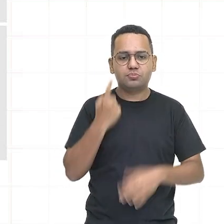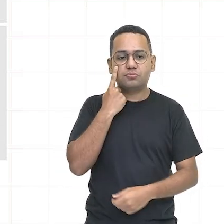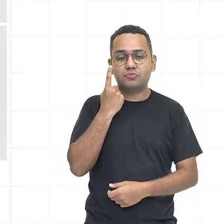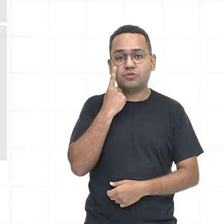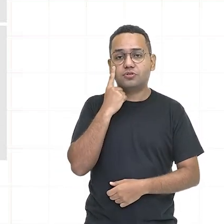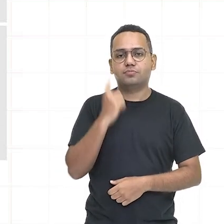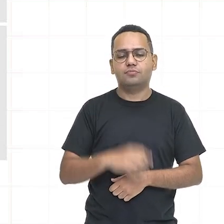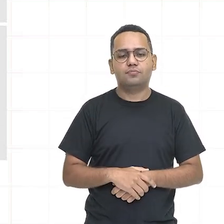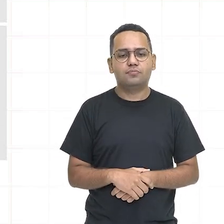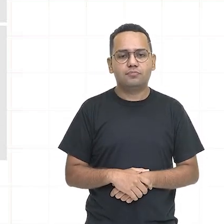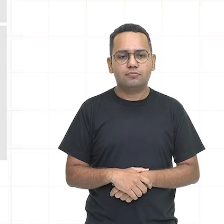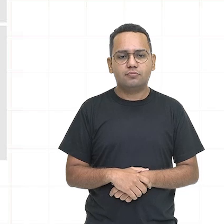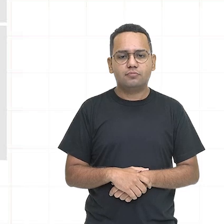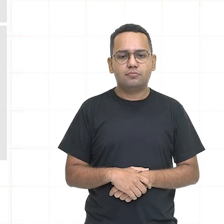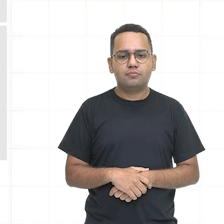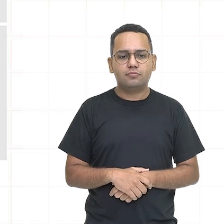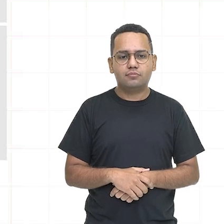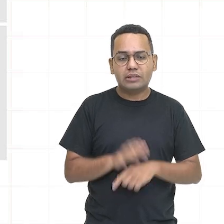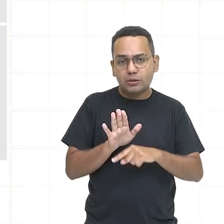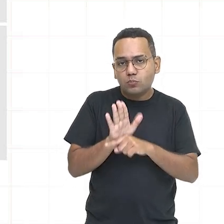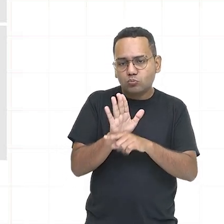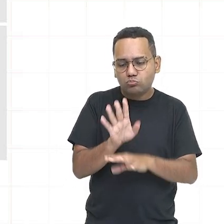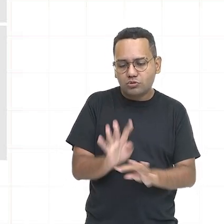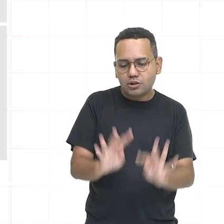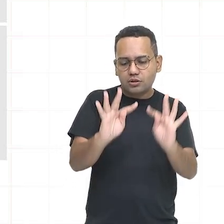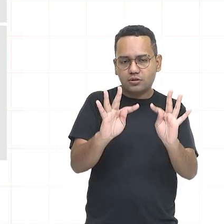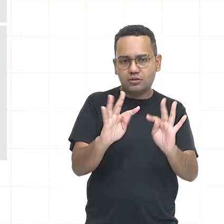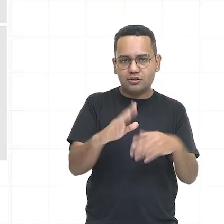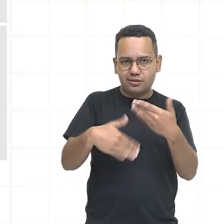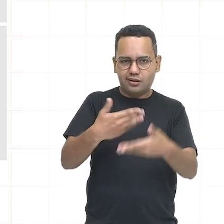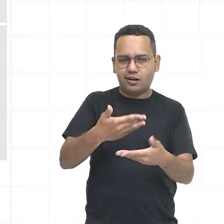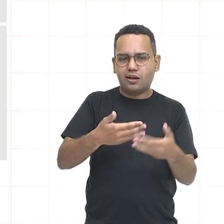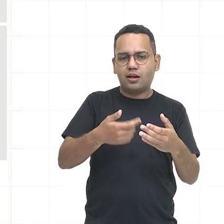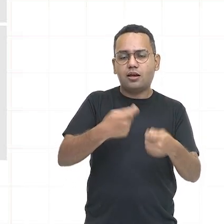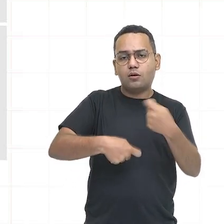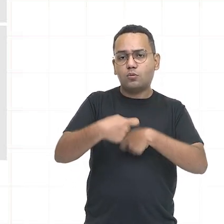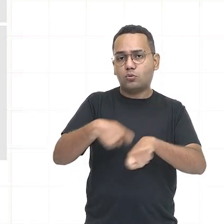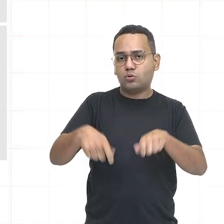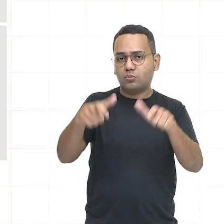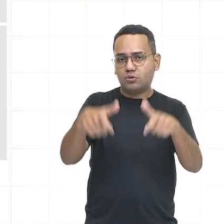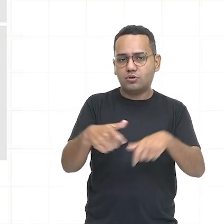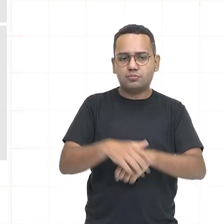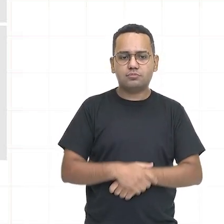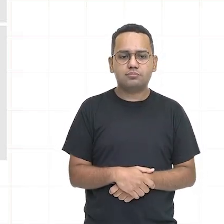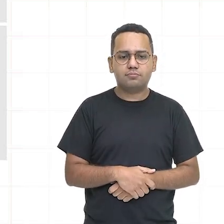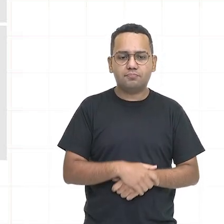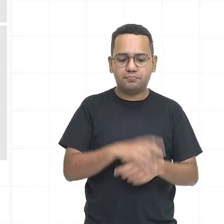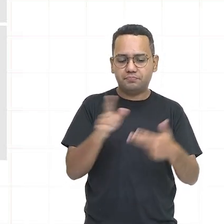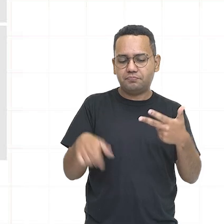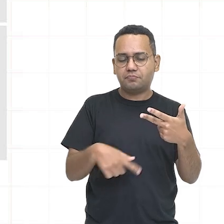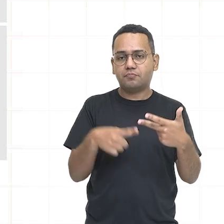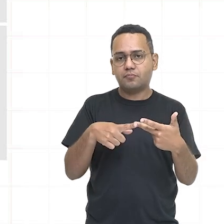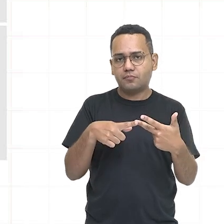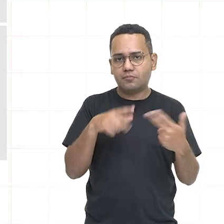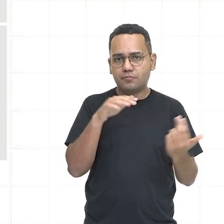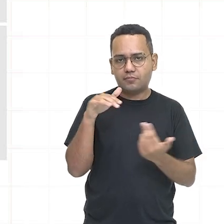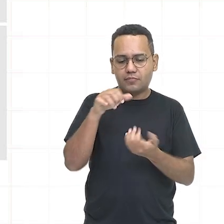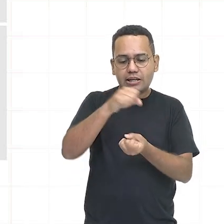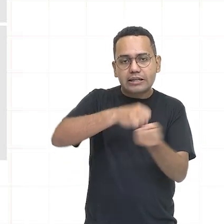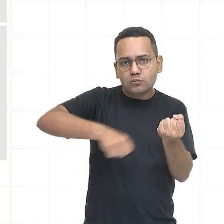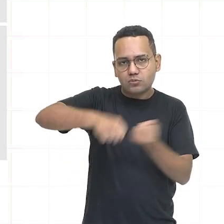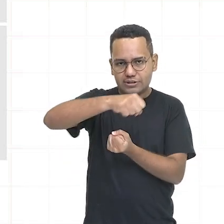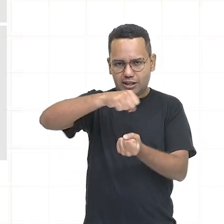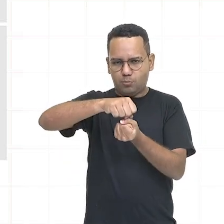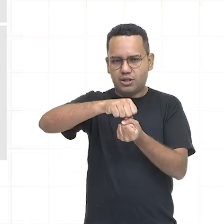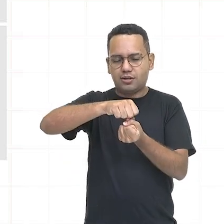aí que ajudam nessa tecnologia aí para o desenvolvimento econômico? A sustentabilidade, né? A